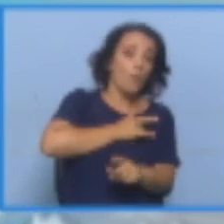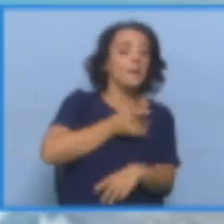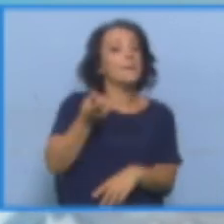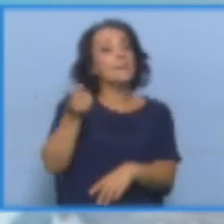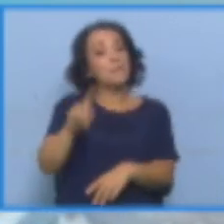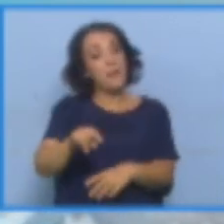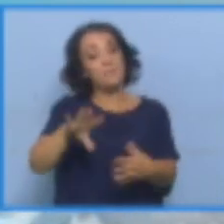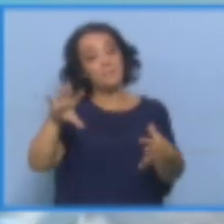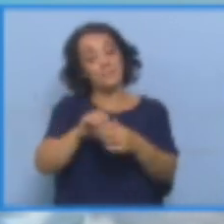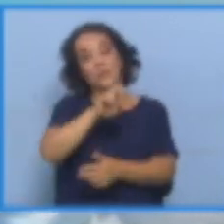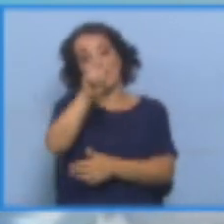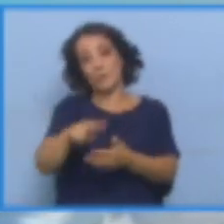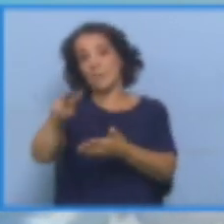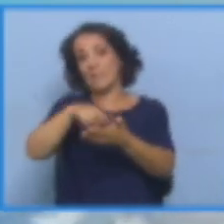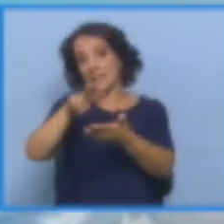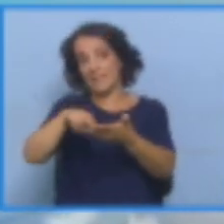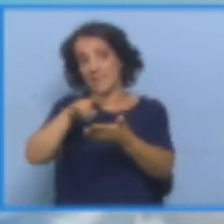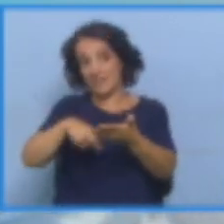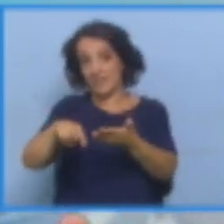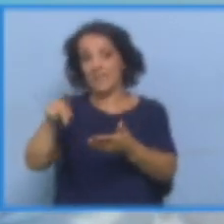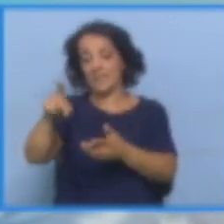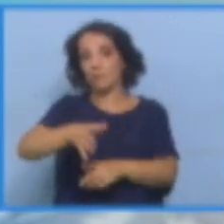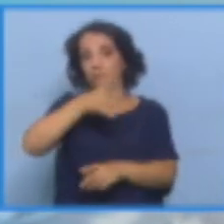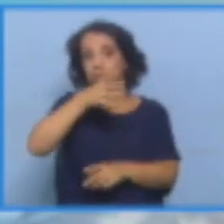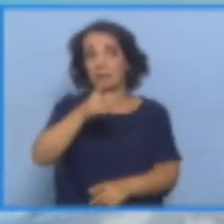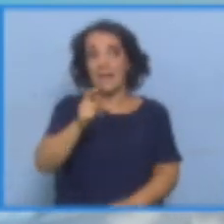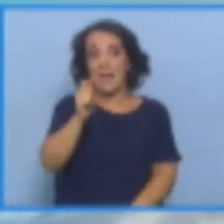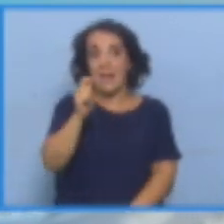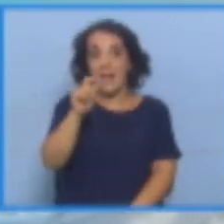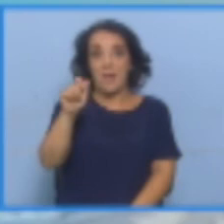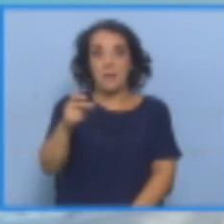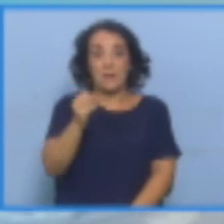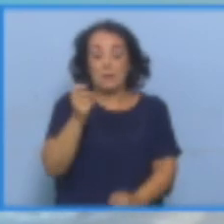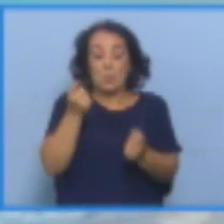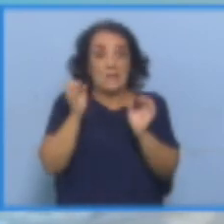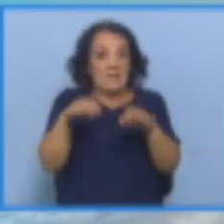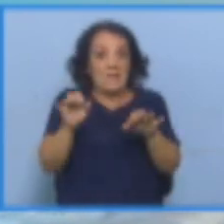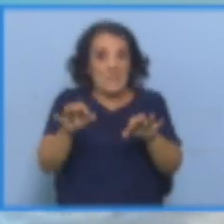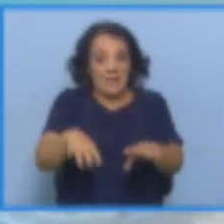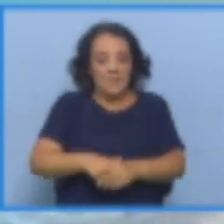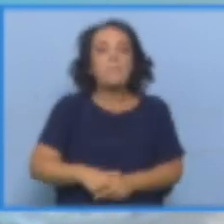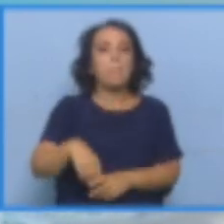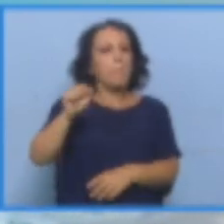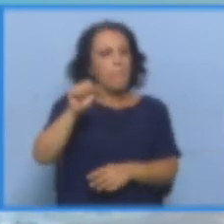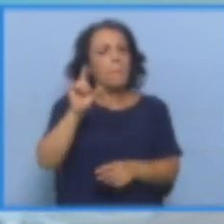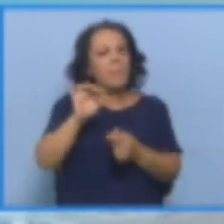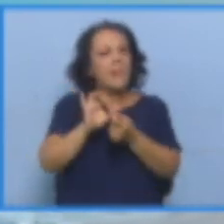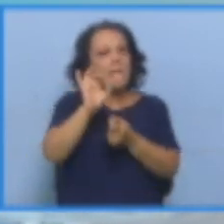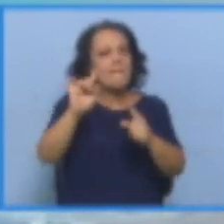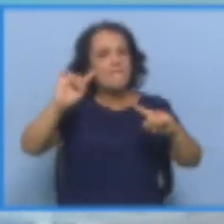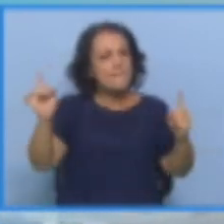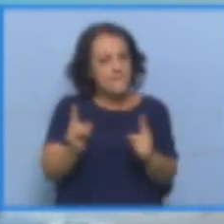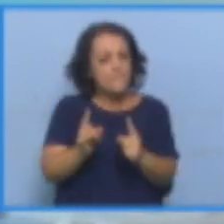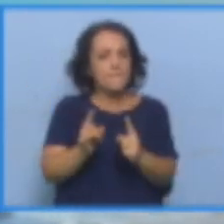na segunda leitura da Epístola aos Hebreus, muito rapidamente, porque estamos a terminar. Sublinharia se calhar aqui a dimensão que me parece que acaba